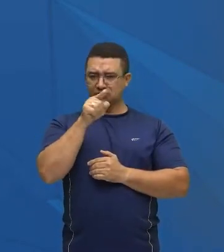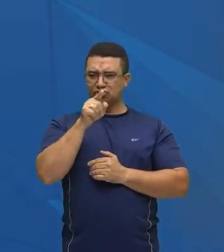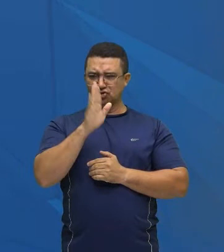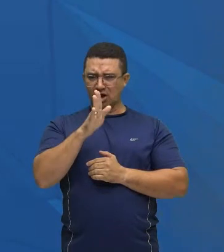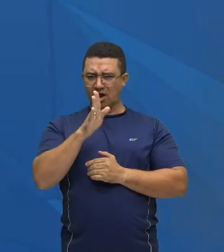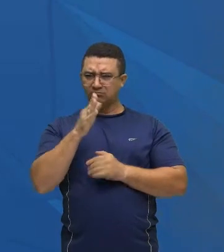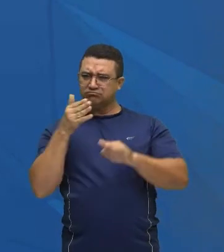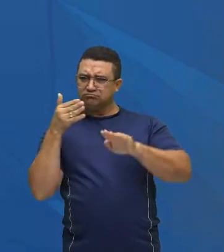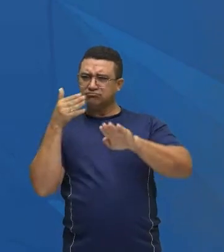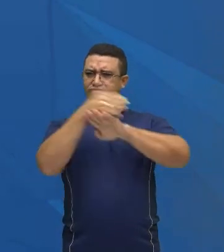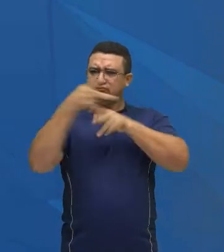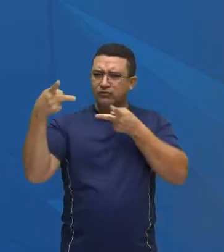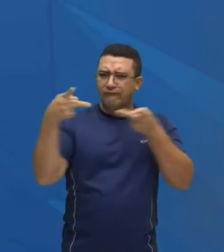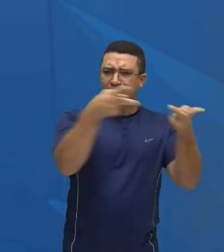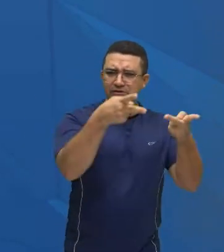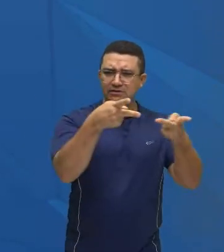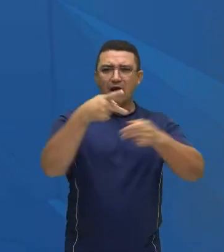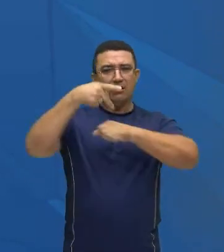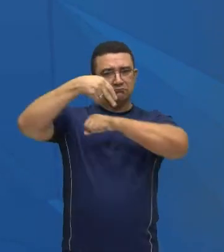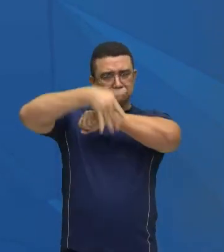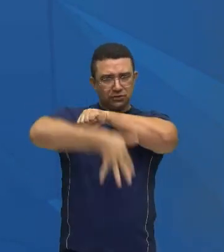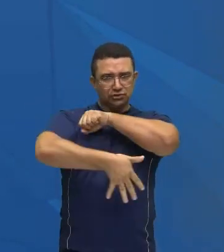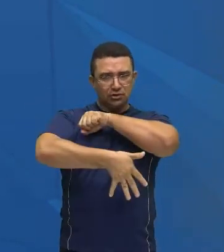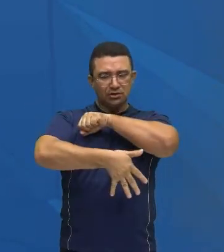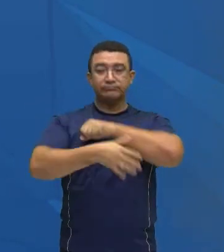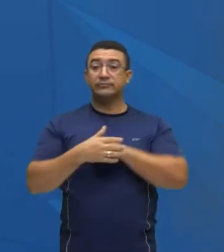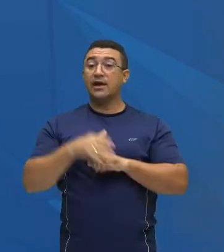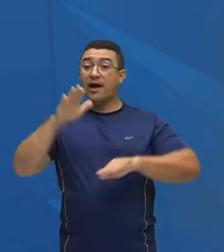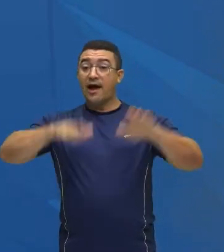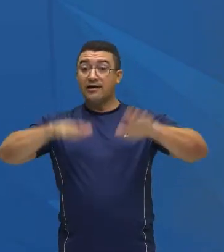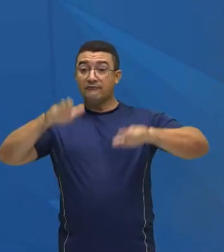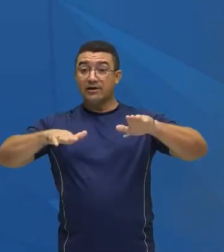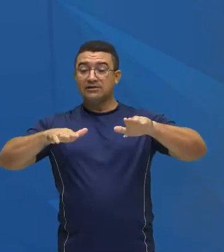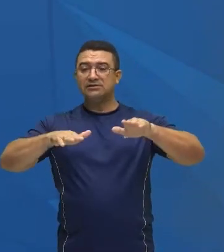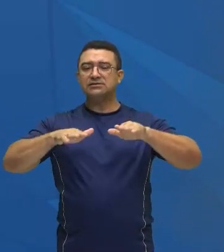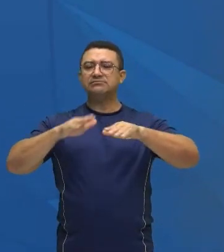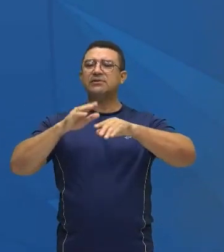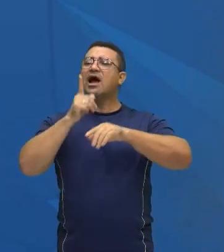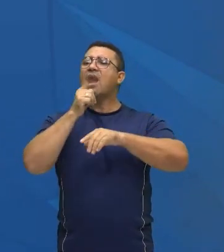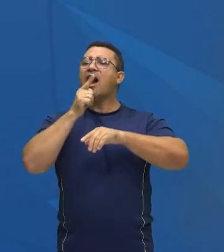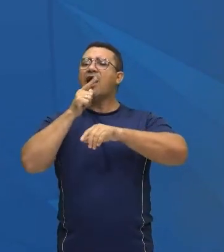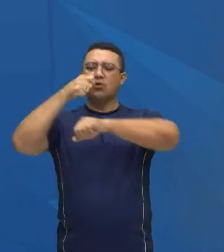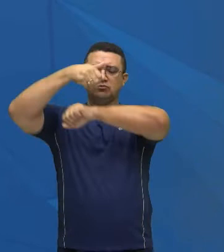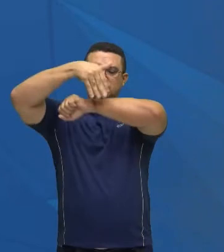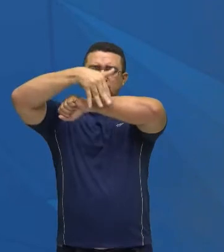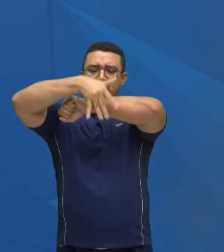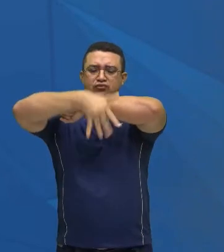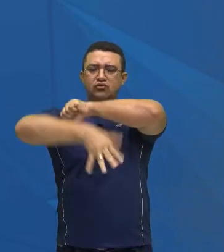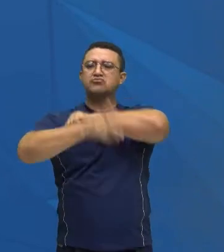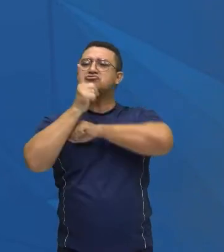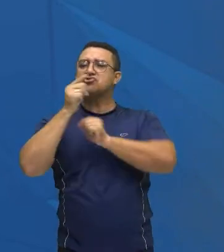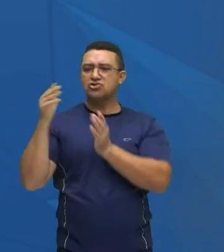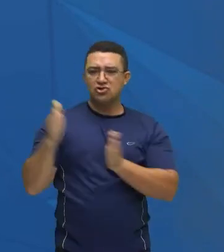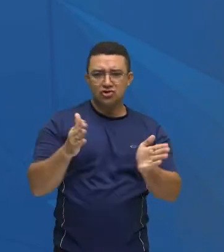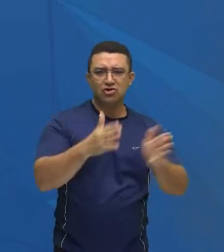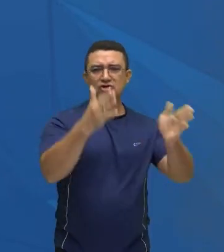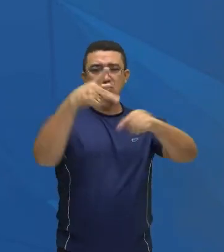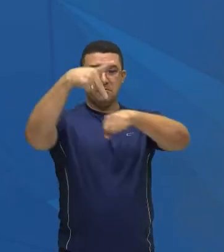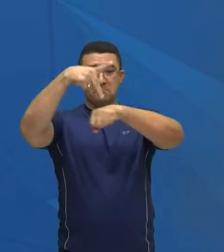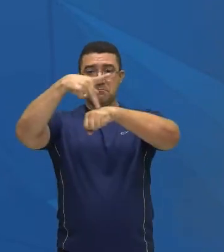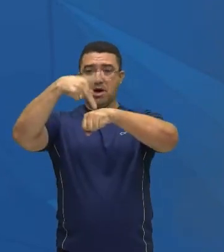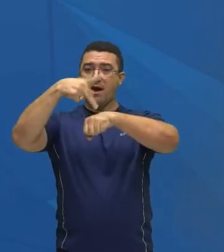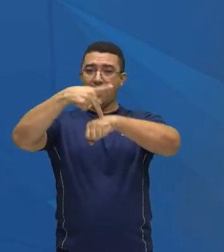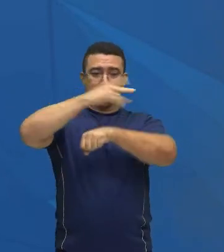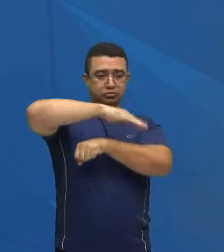cachoeira, de verificar ali, que normalmente onde a água passa, e isso a gente está falando em rios, né, nas pedras e